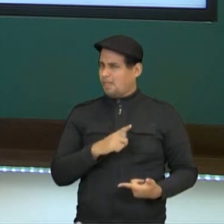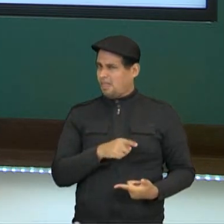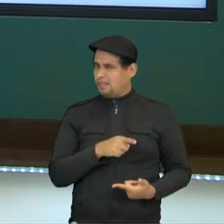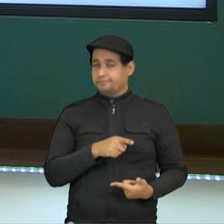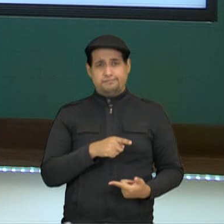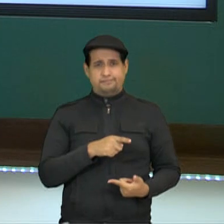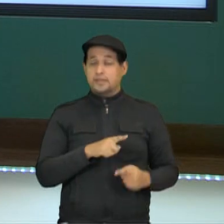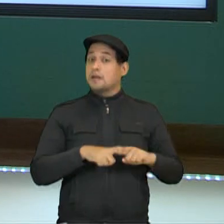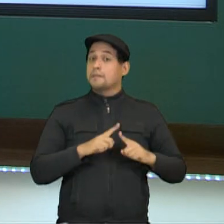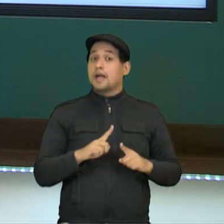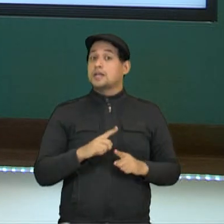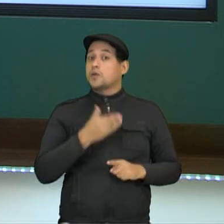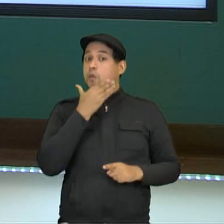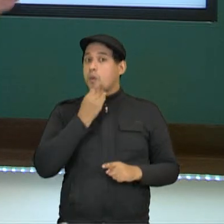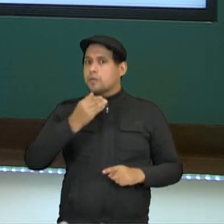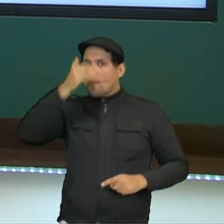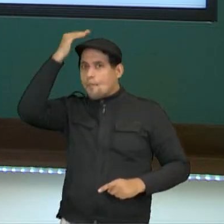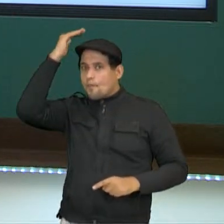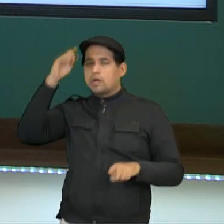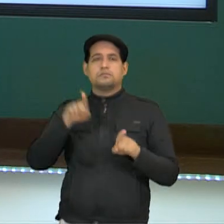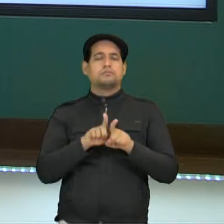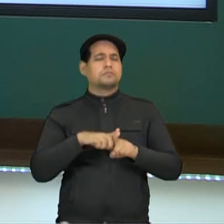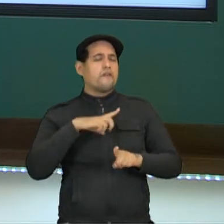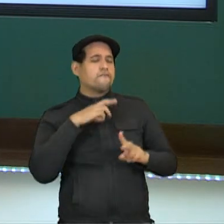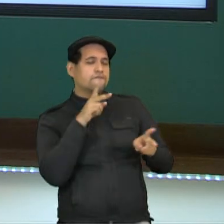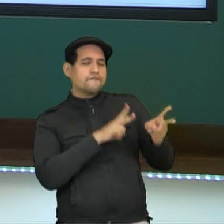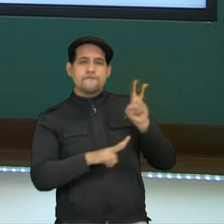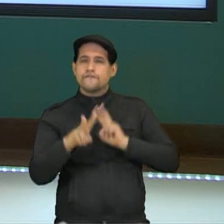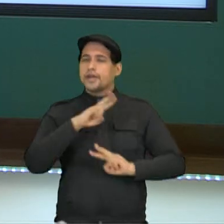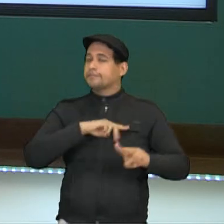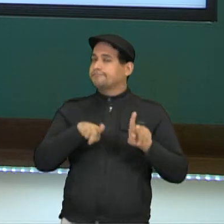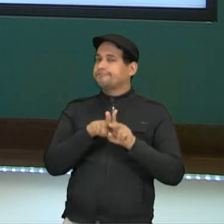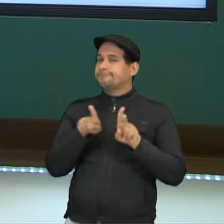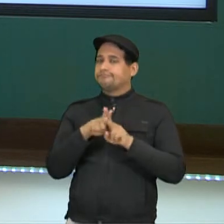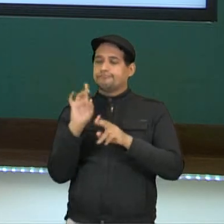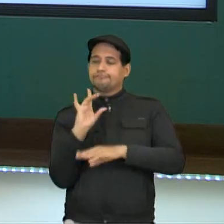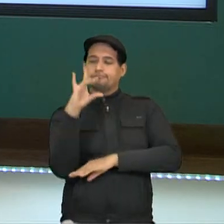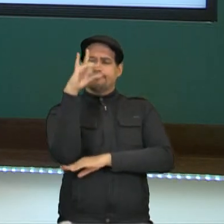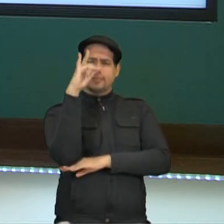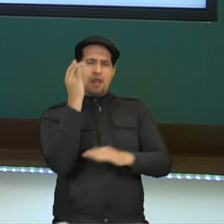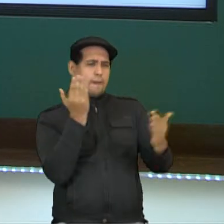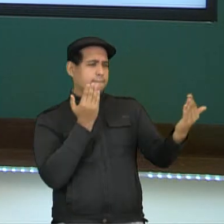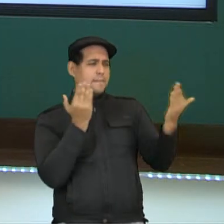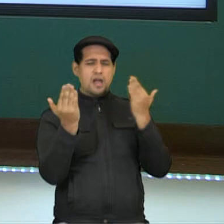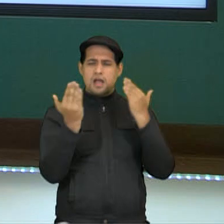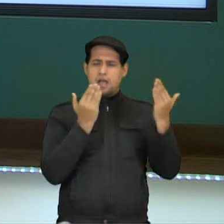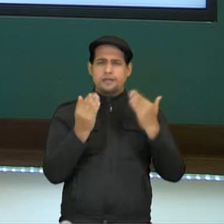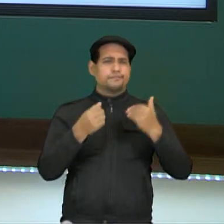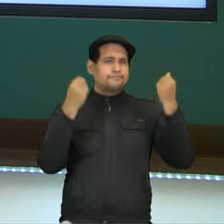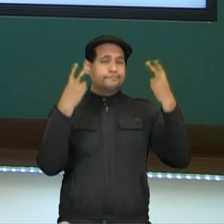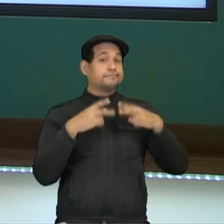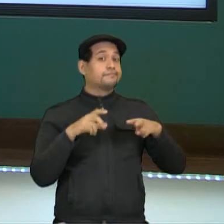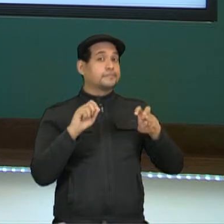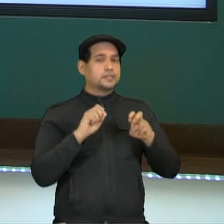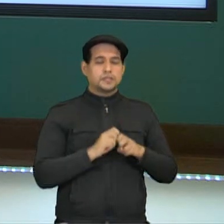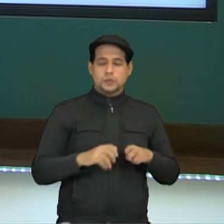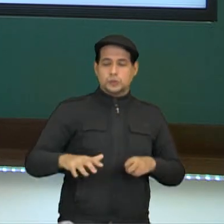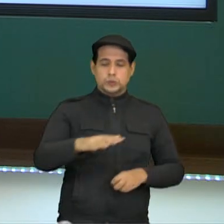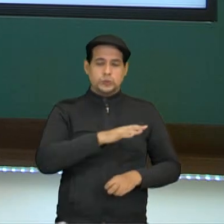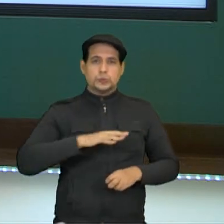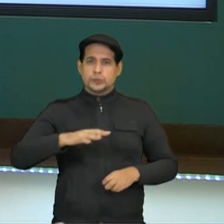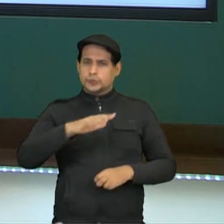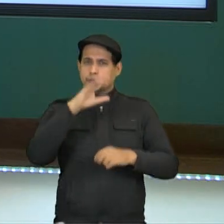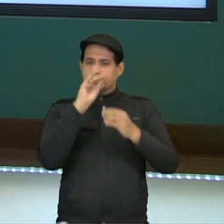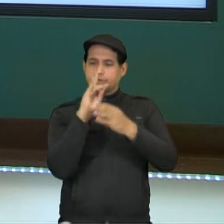E Darwin, ainda usando essa visão da girafa para fazer a comparação, Darwin falava que nas populações